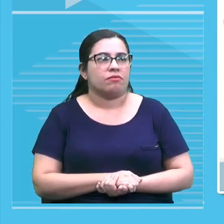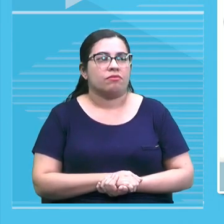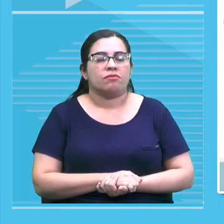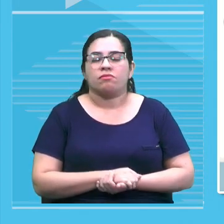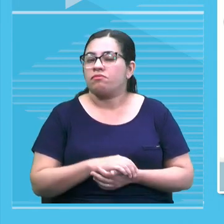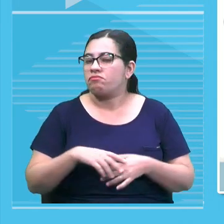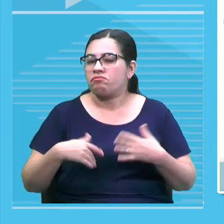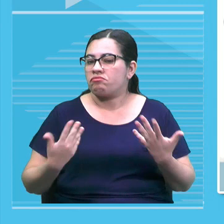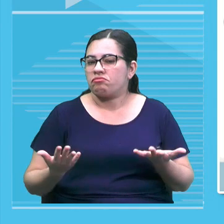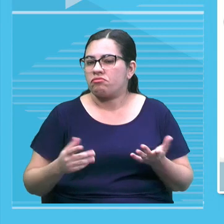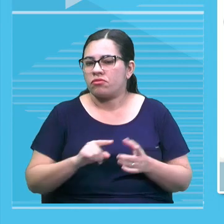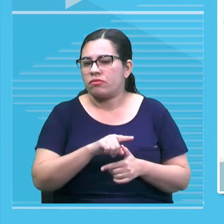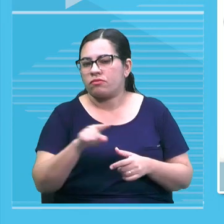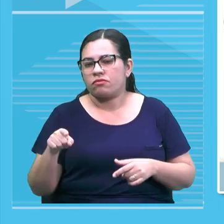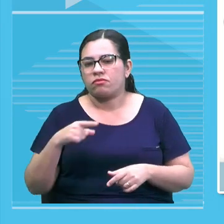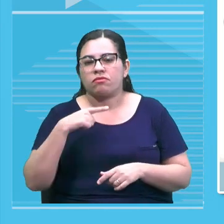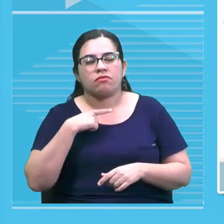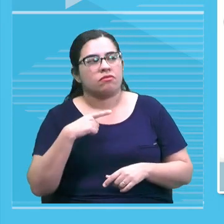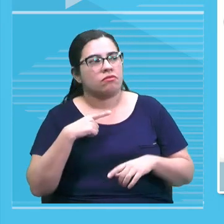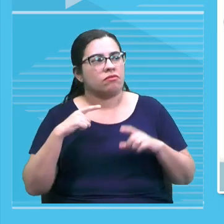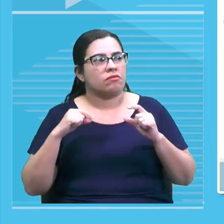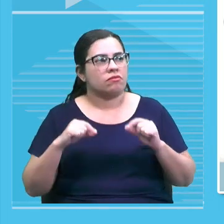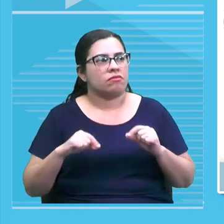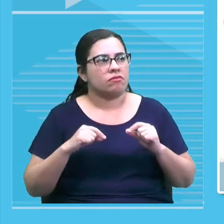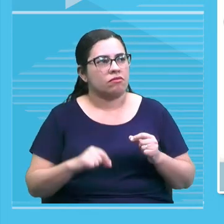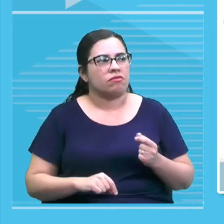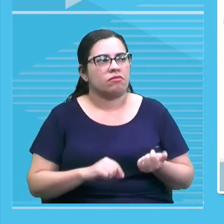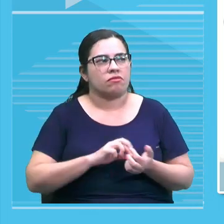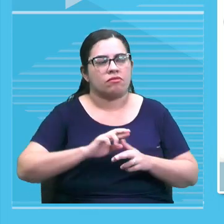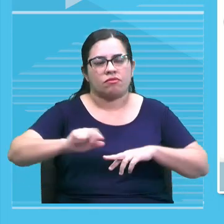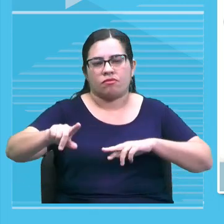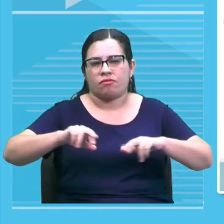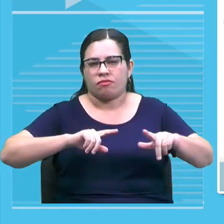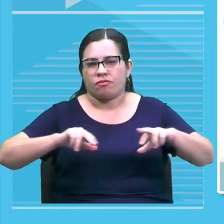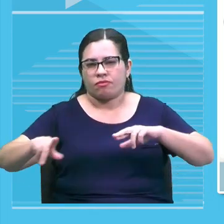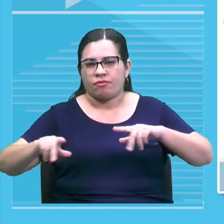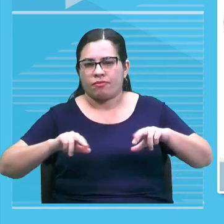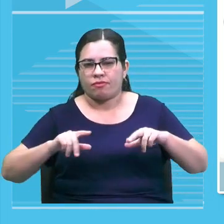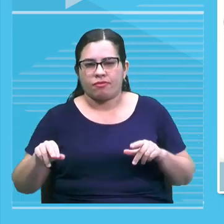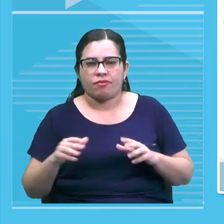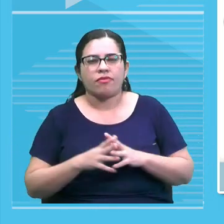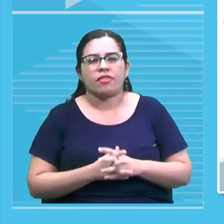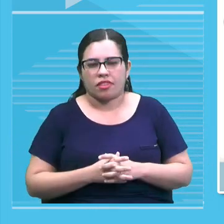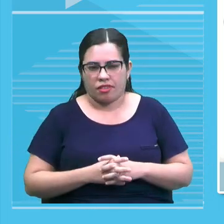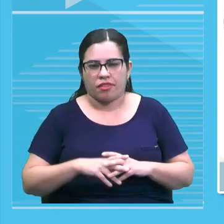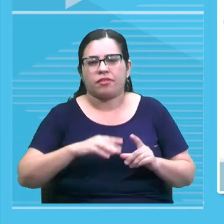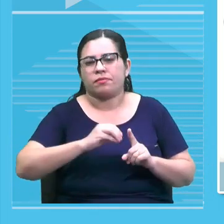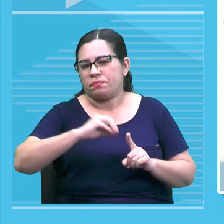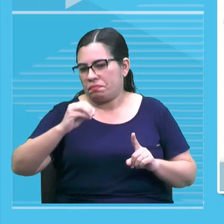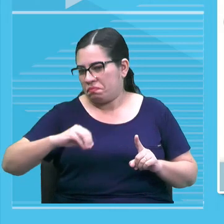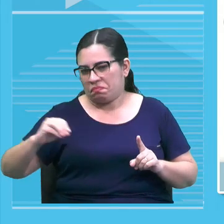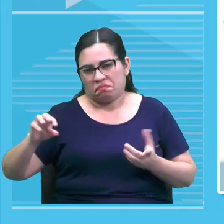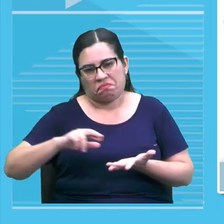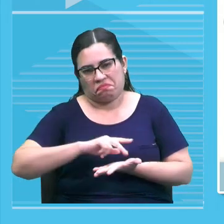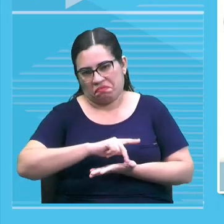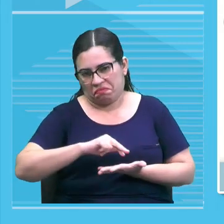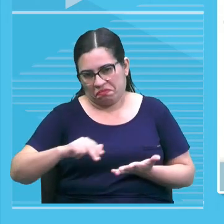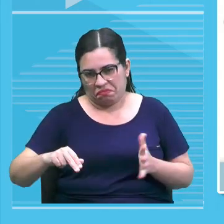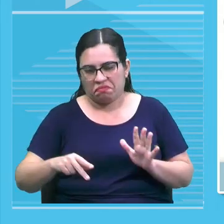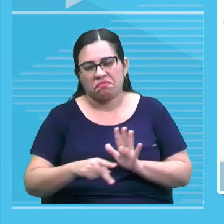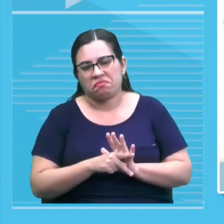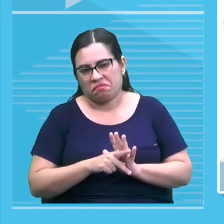E aí galerinha você tem diversas ondas aqui que